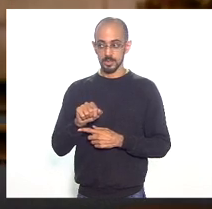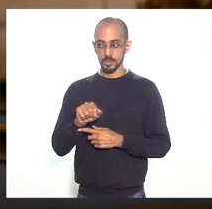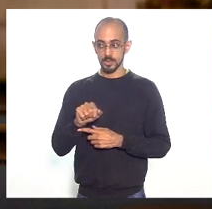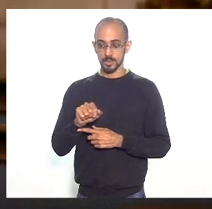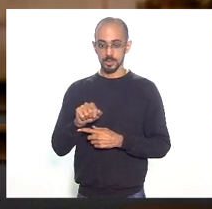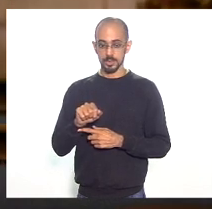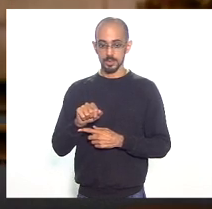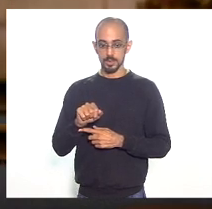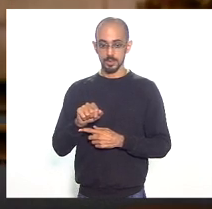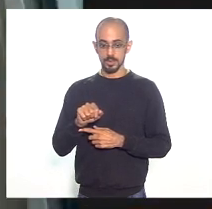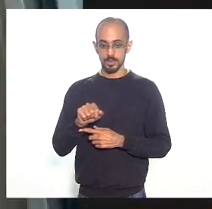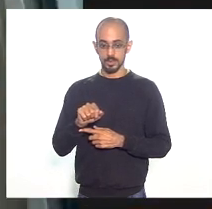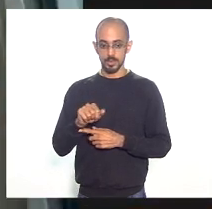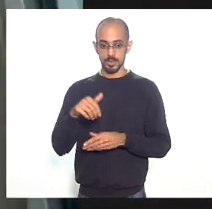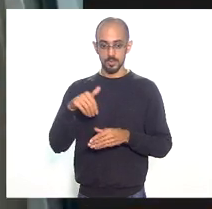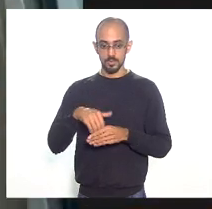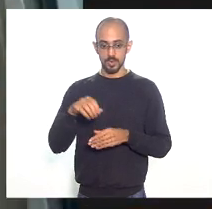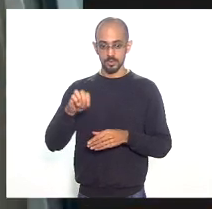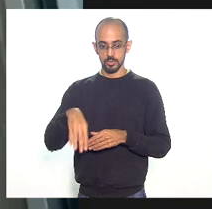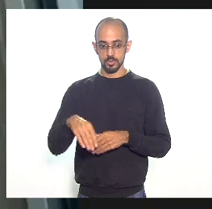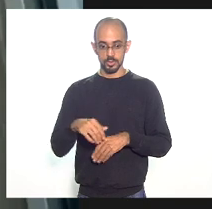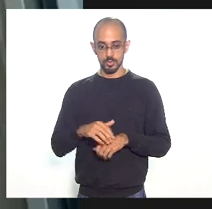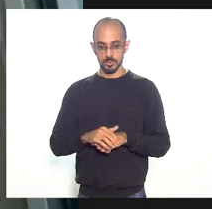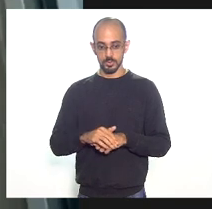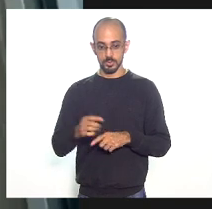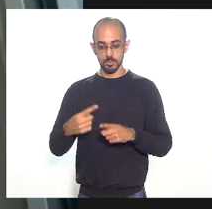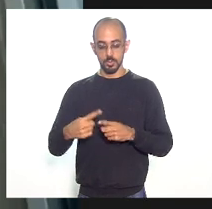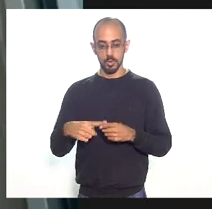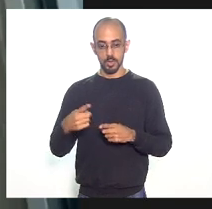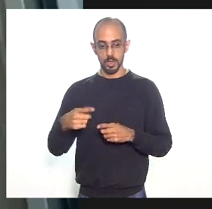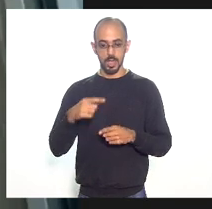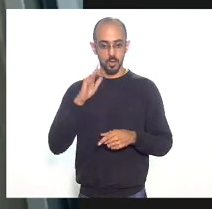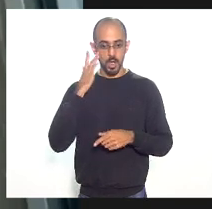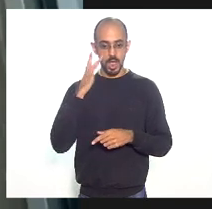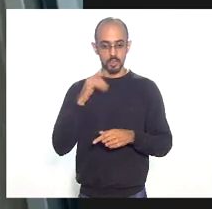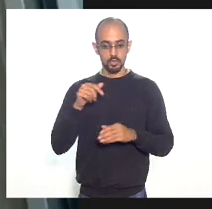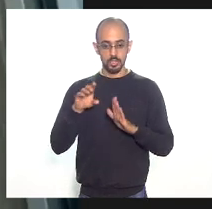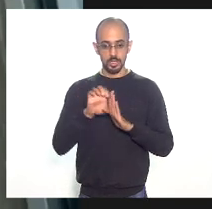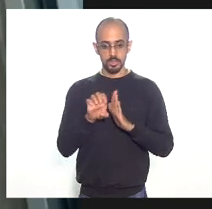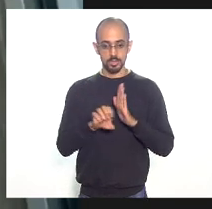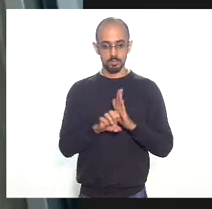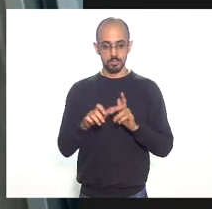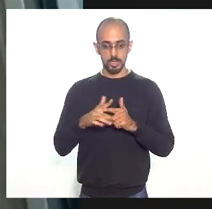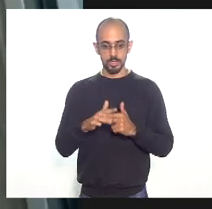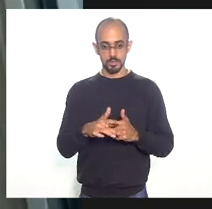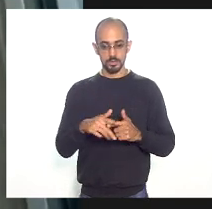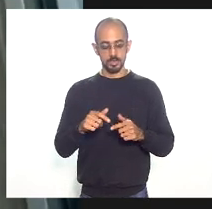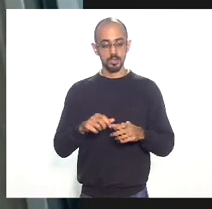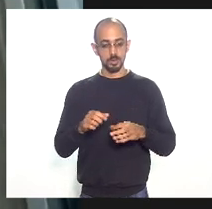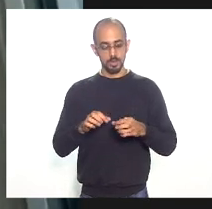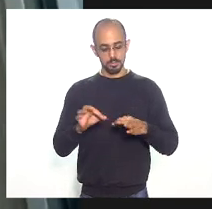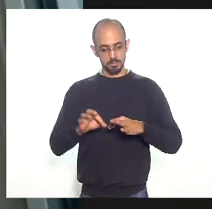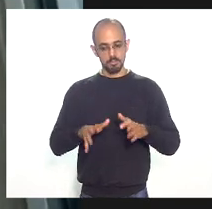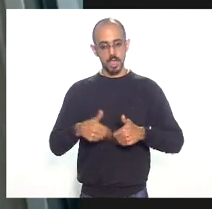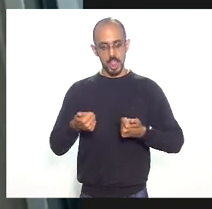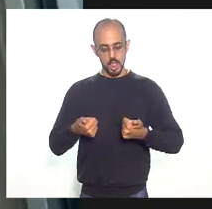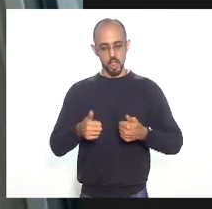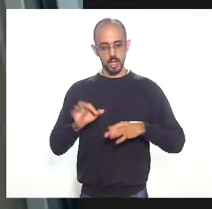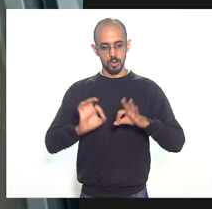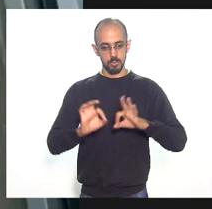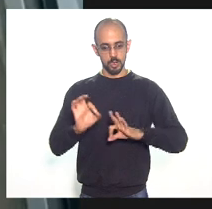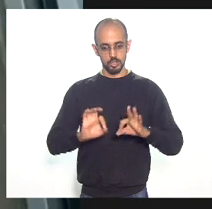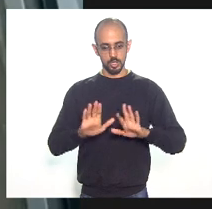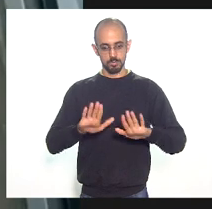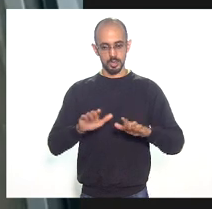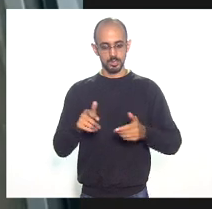Presidente, André Silene, eu vou votar sim, porque eu acho que as emendas que foram apresentadas ajudam a perfeição ao projeto. Apesar que tem